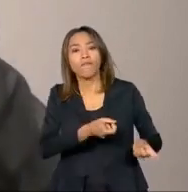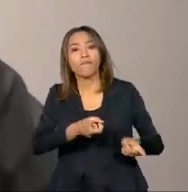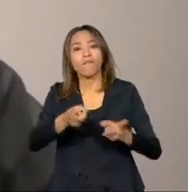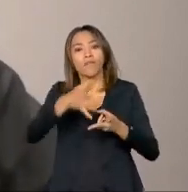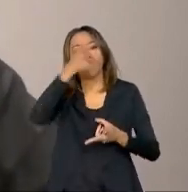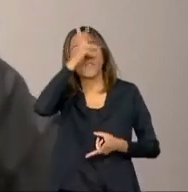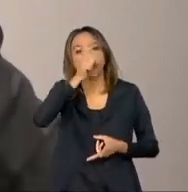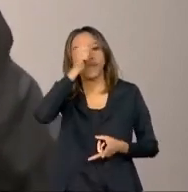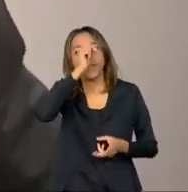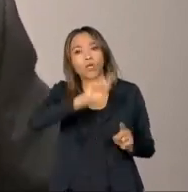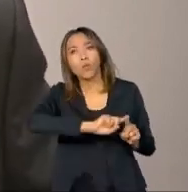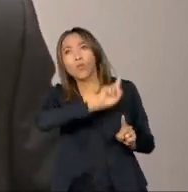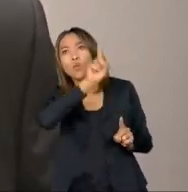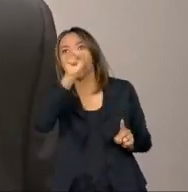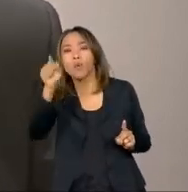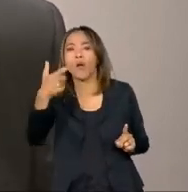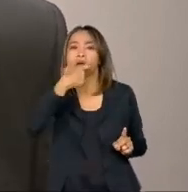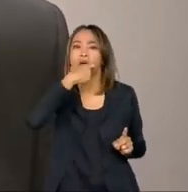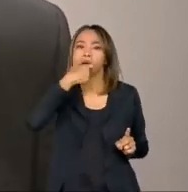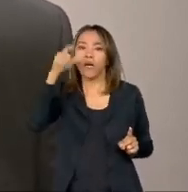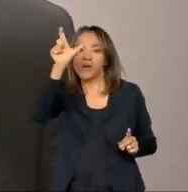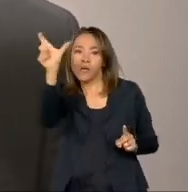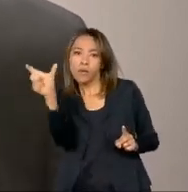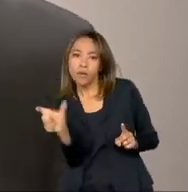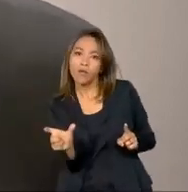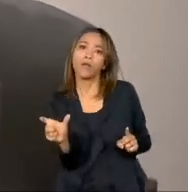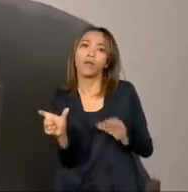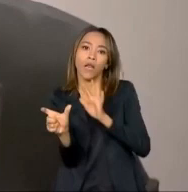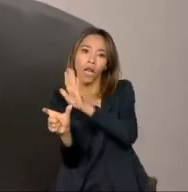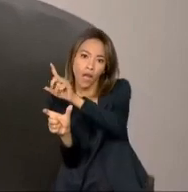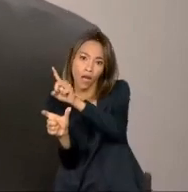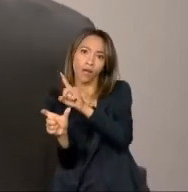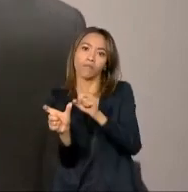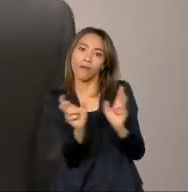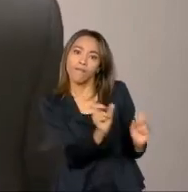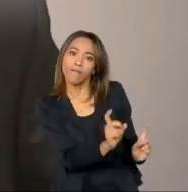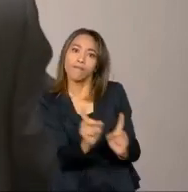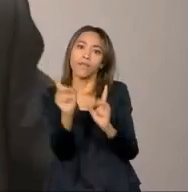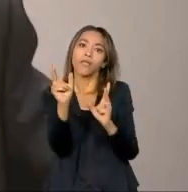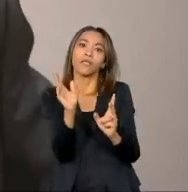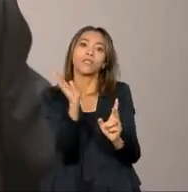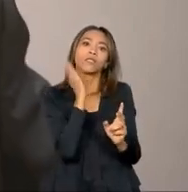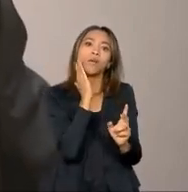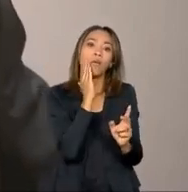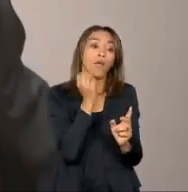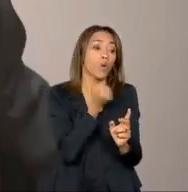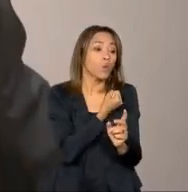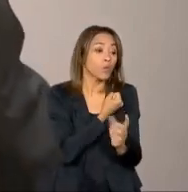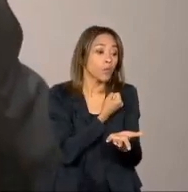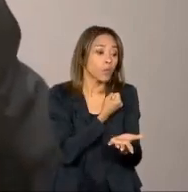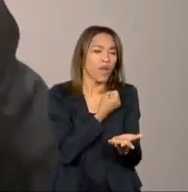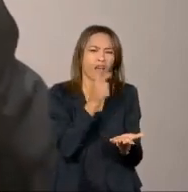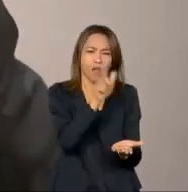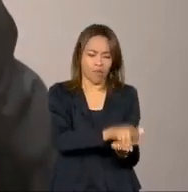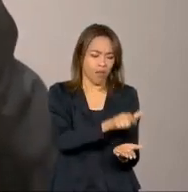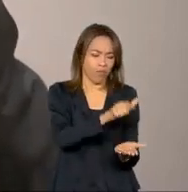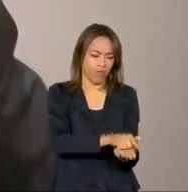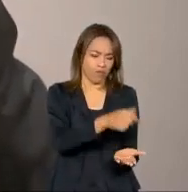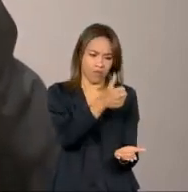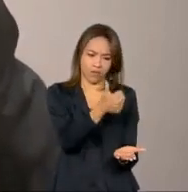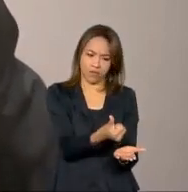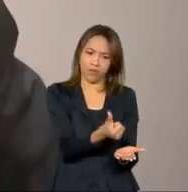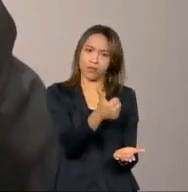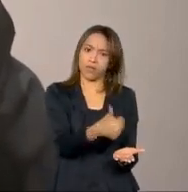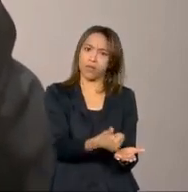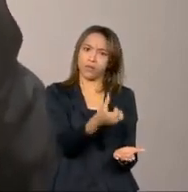para o Reino Unido. Você tem que ter um certificado de localização. era papel, R$